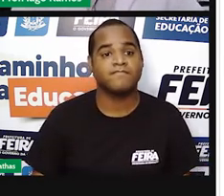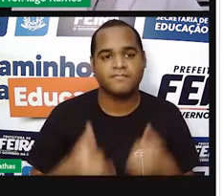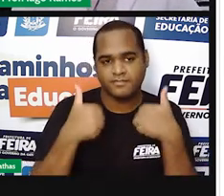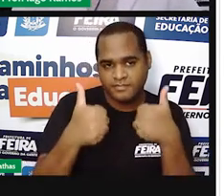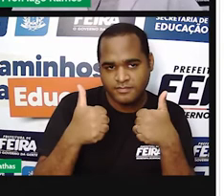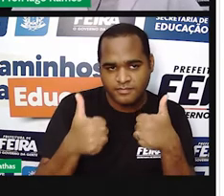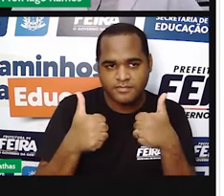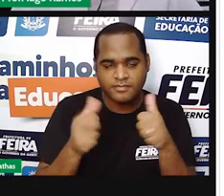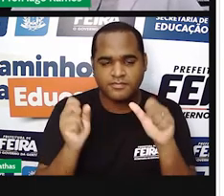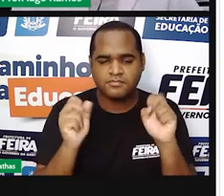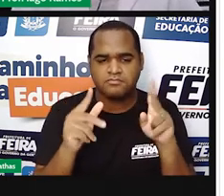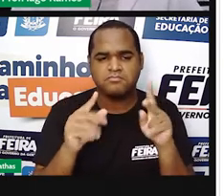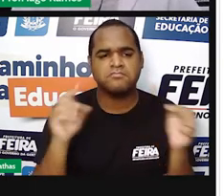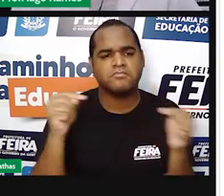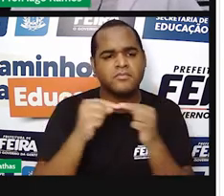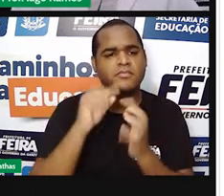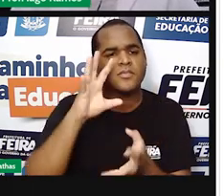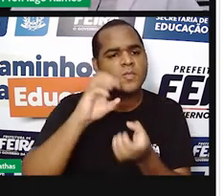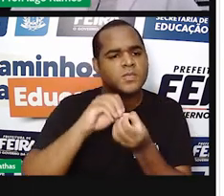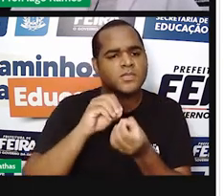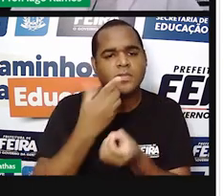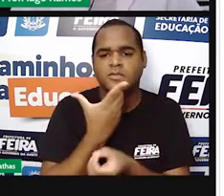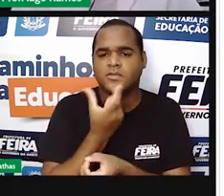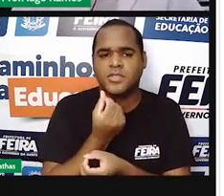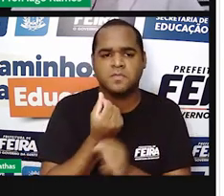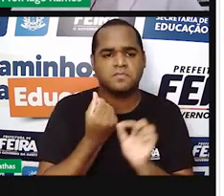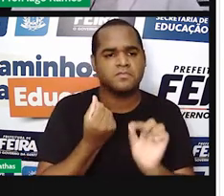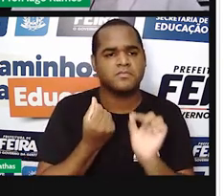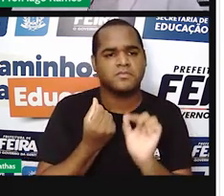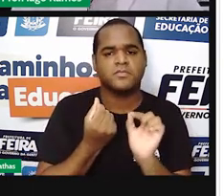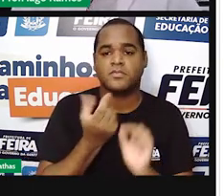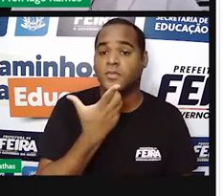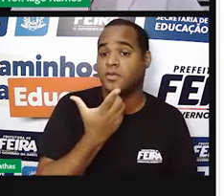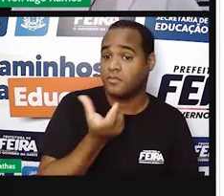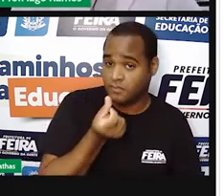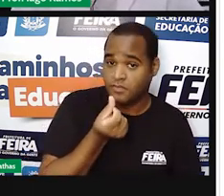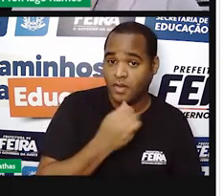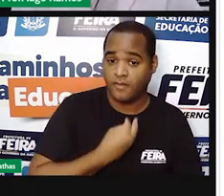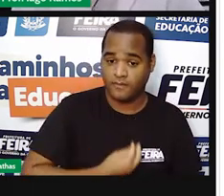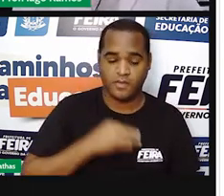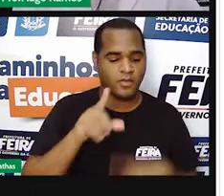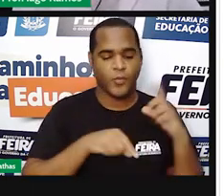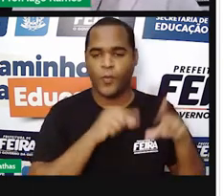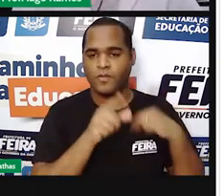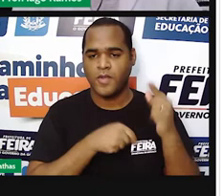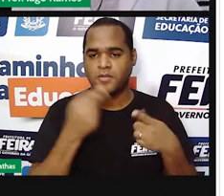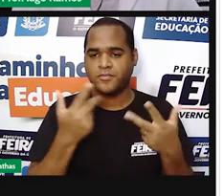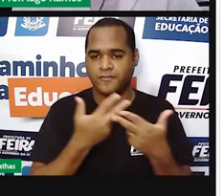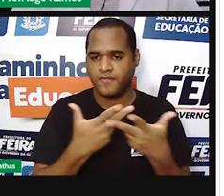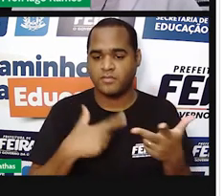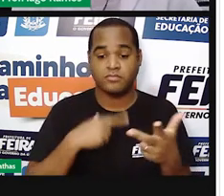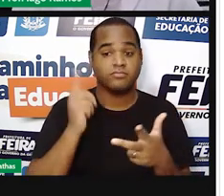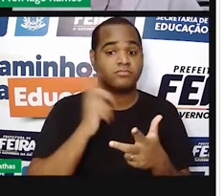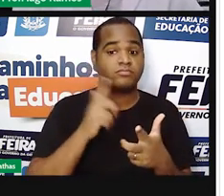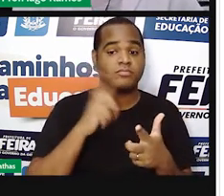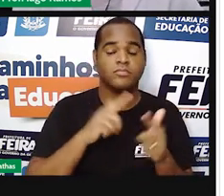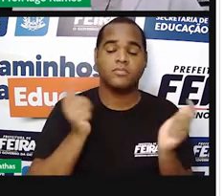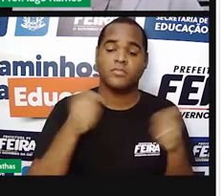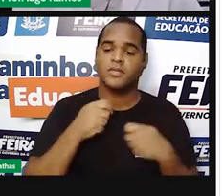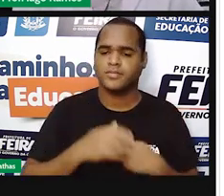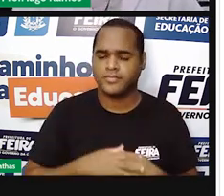a beleza O que que significa esses 26 São 26 escolhas que eu posso